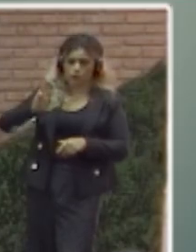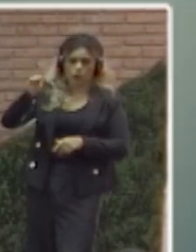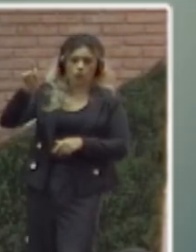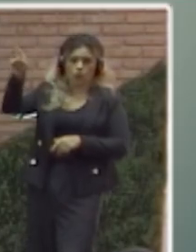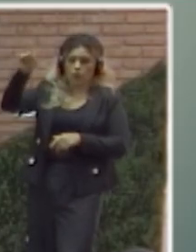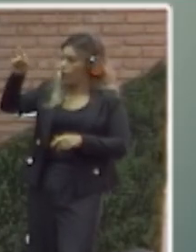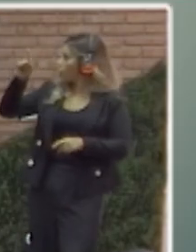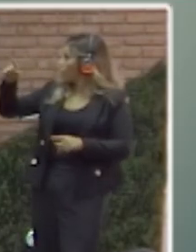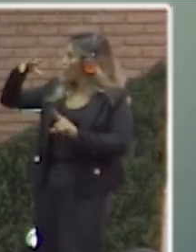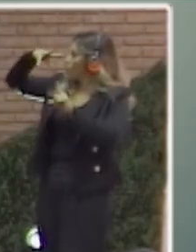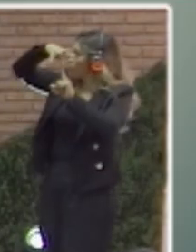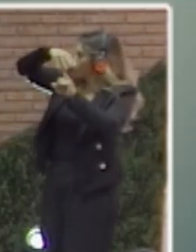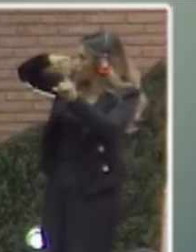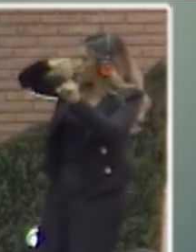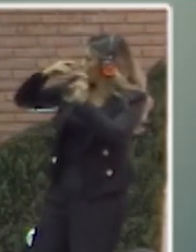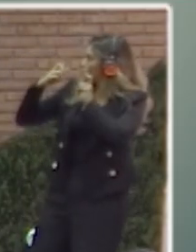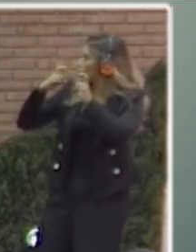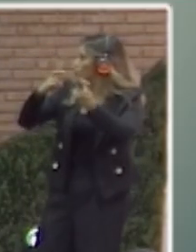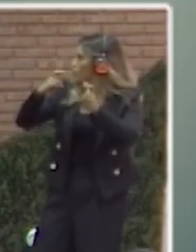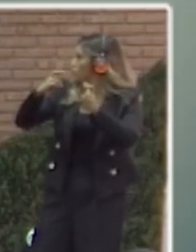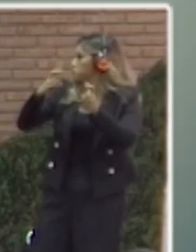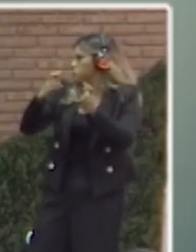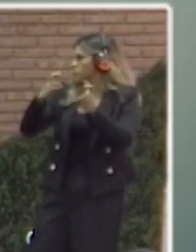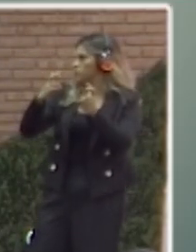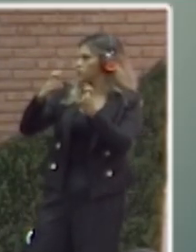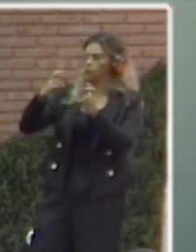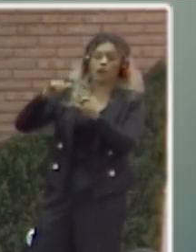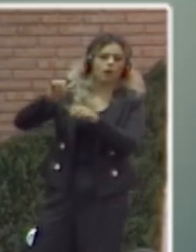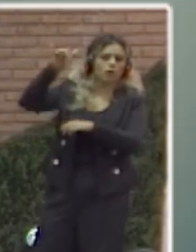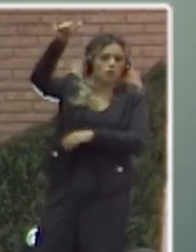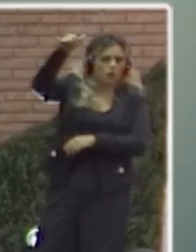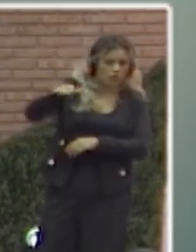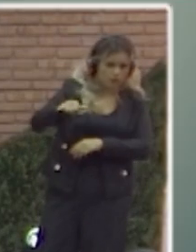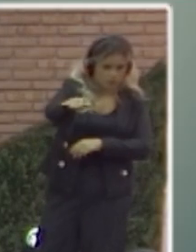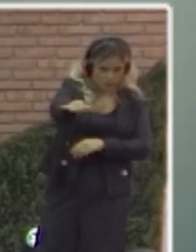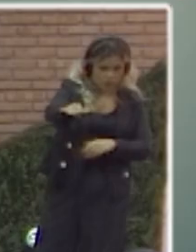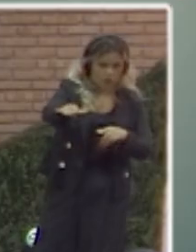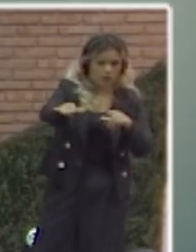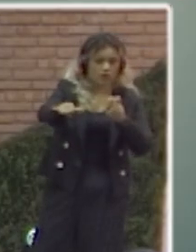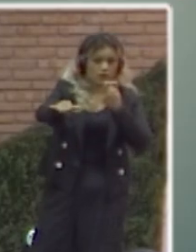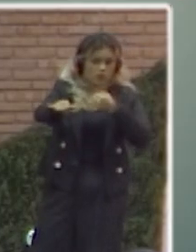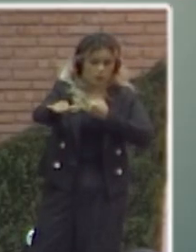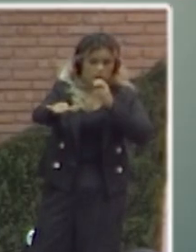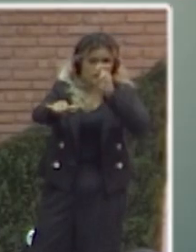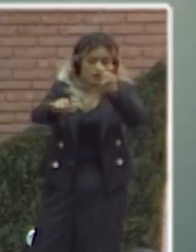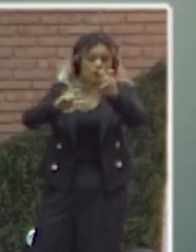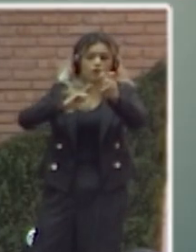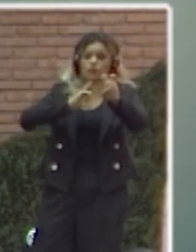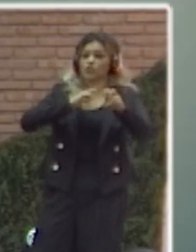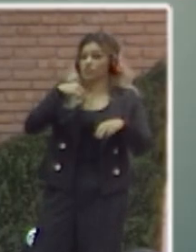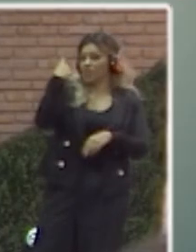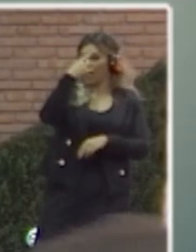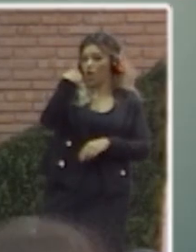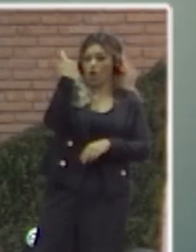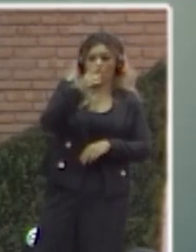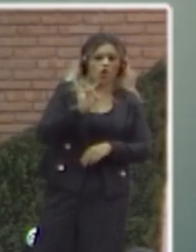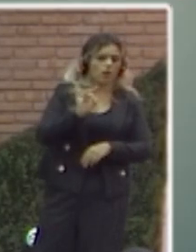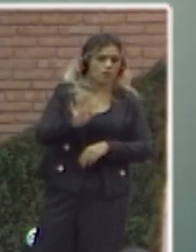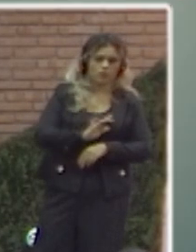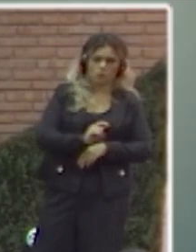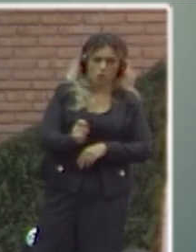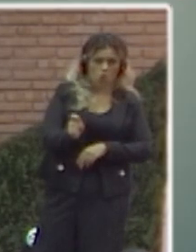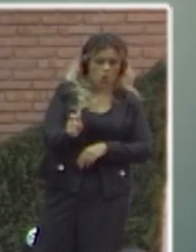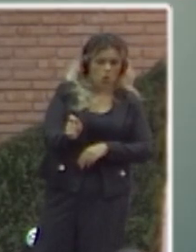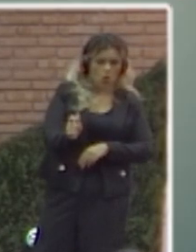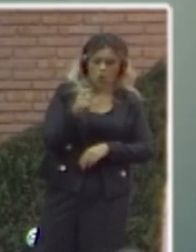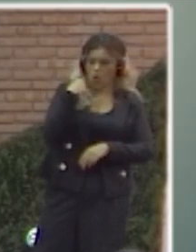5, tinha algumas conexões no aeroporto que a gente só tinha algumas horas para trabalhar.